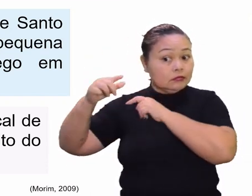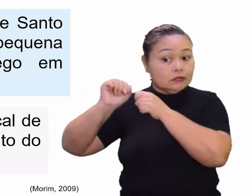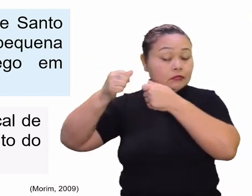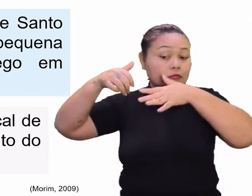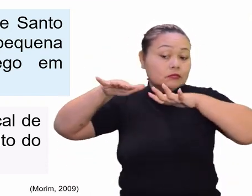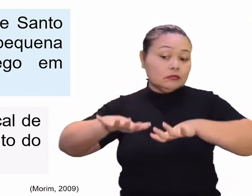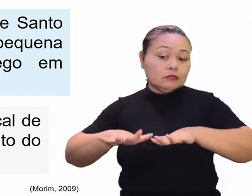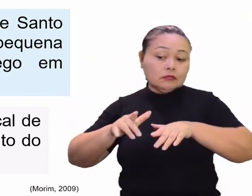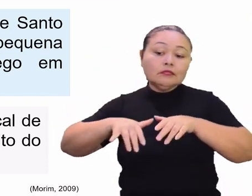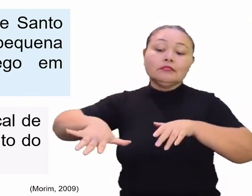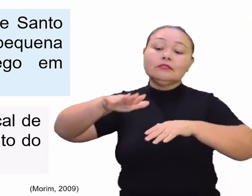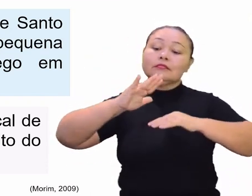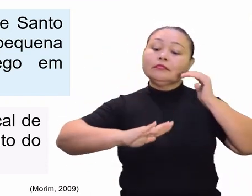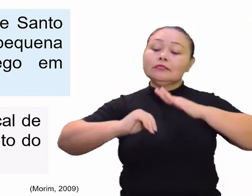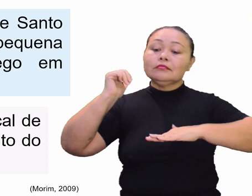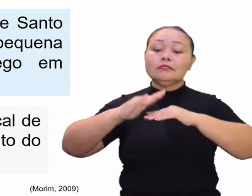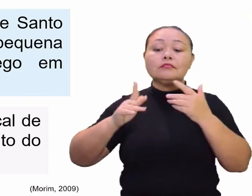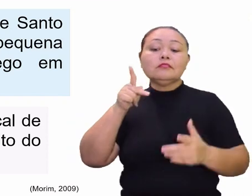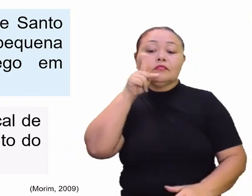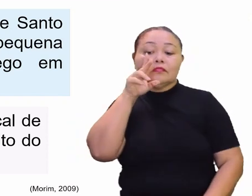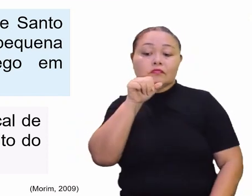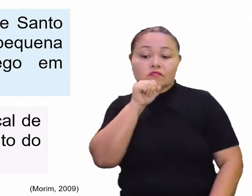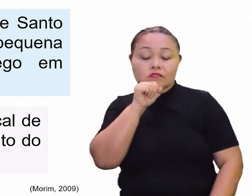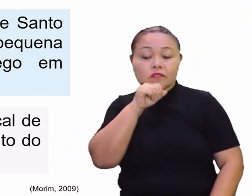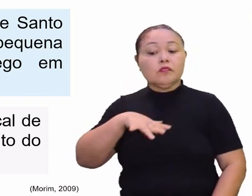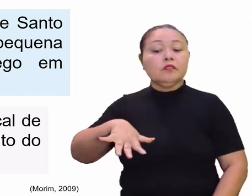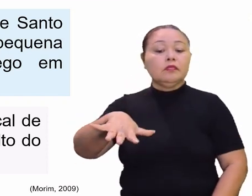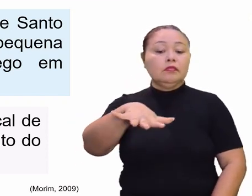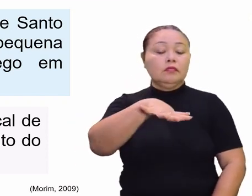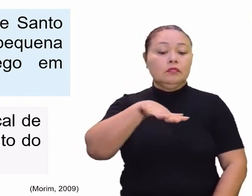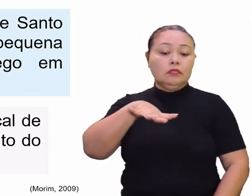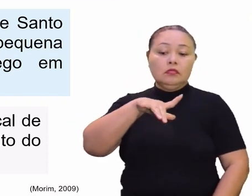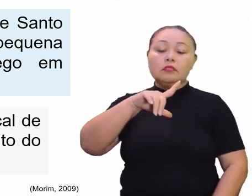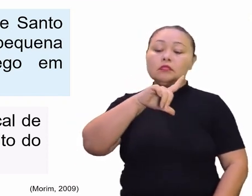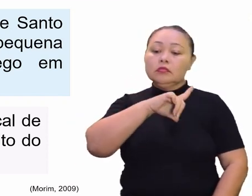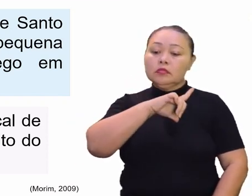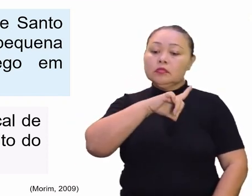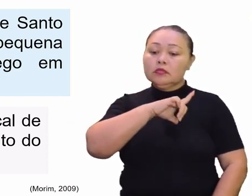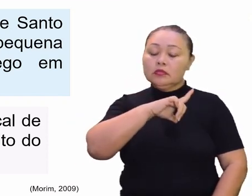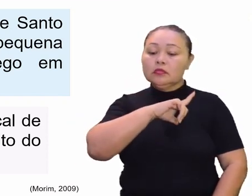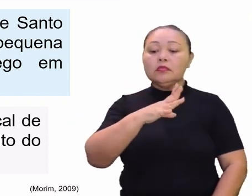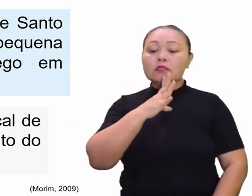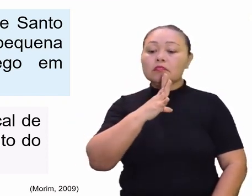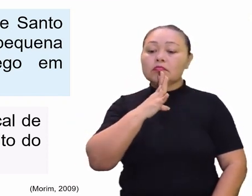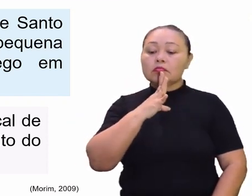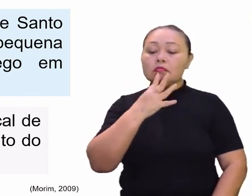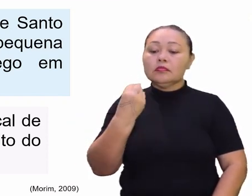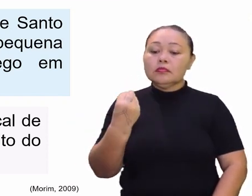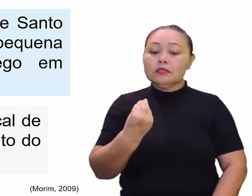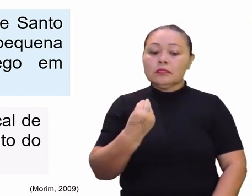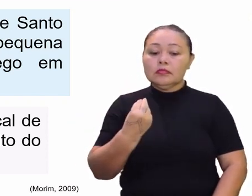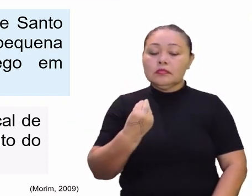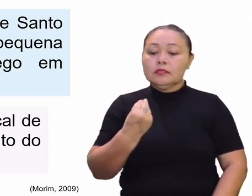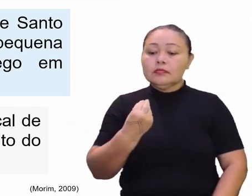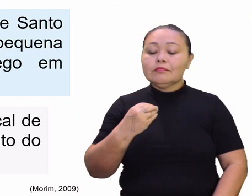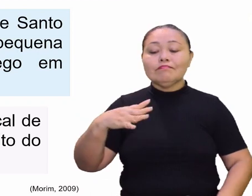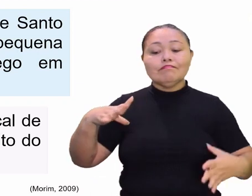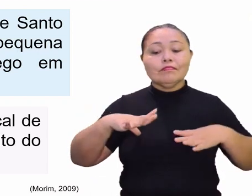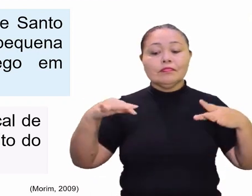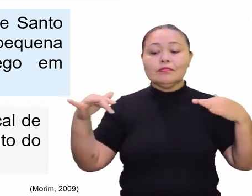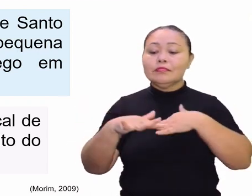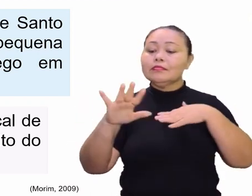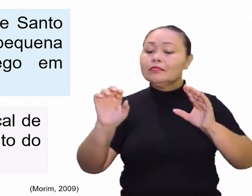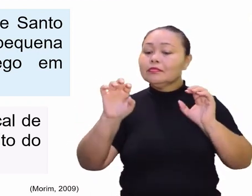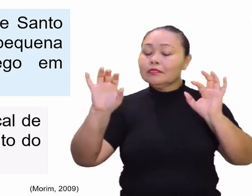era onde ficava uma boa parte dos operários. E Porto Velho era realmente aquela área onde era conhecida até como uma cidade,